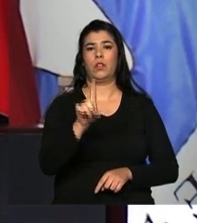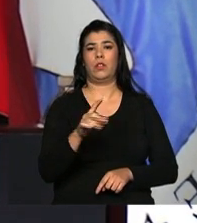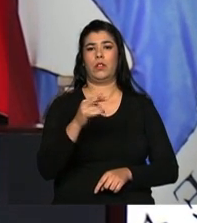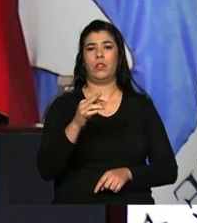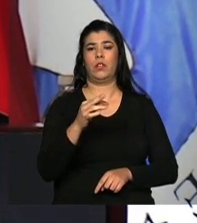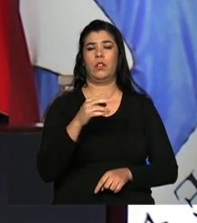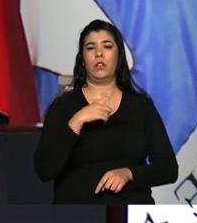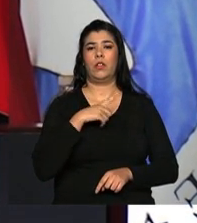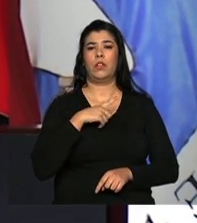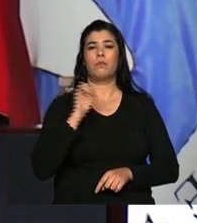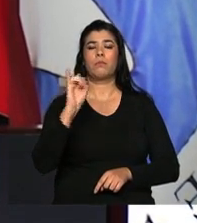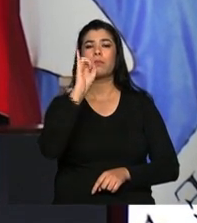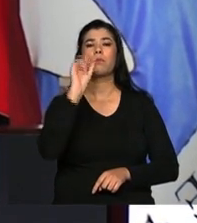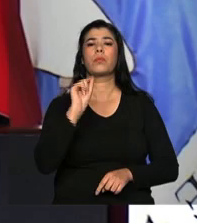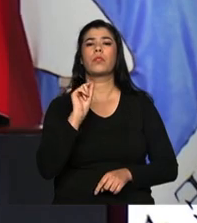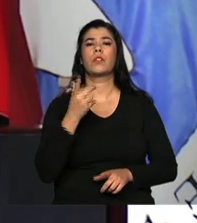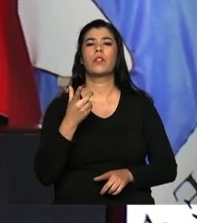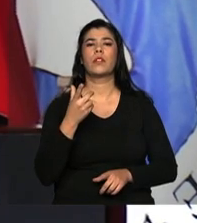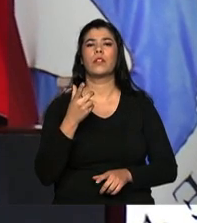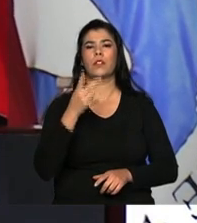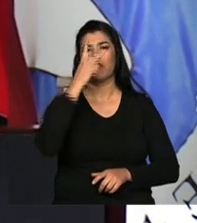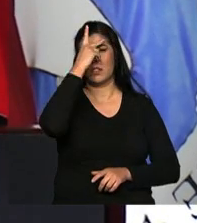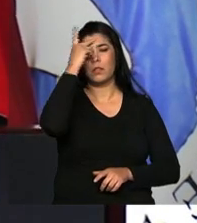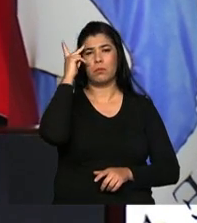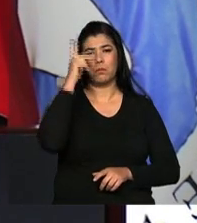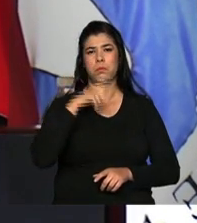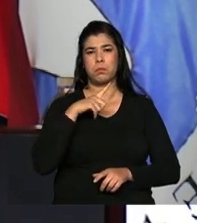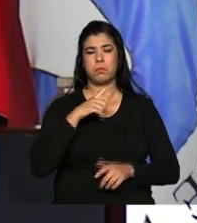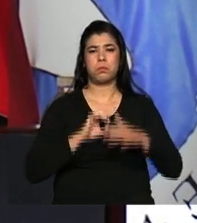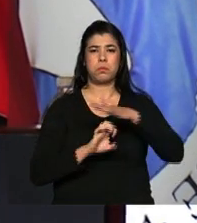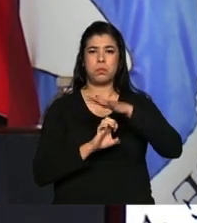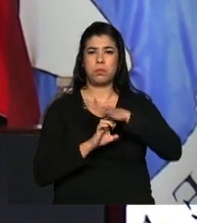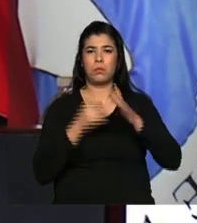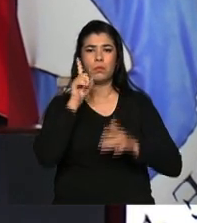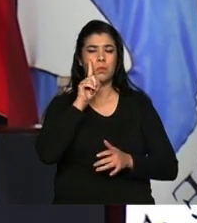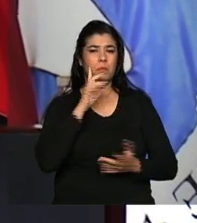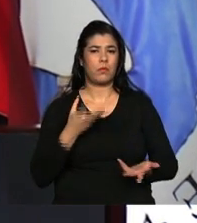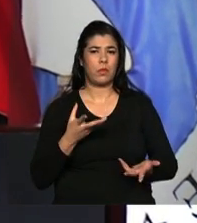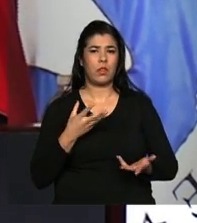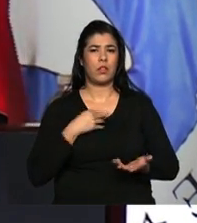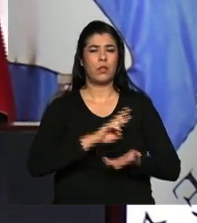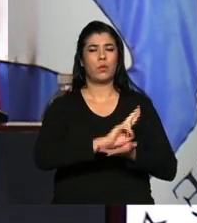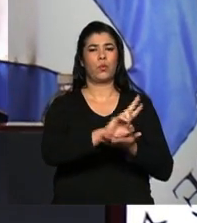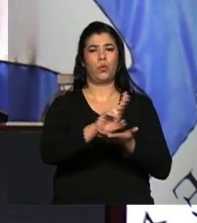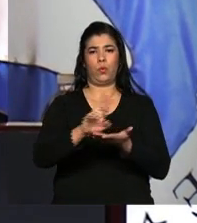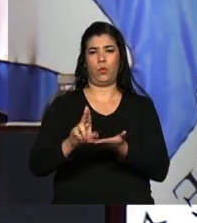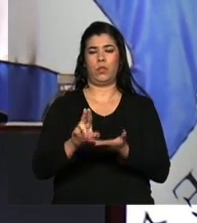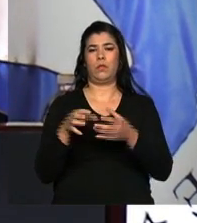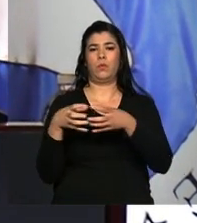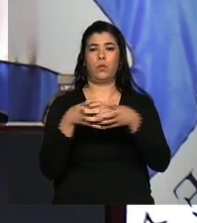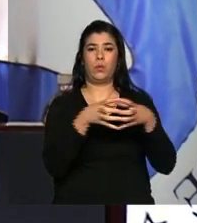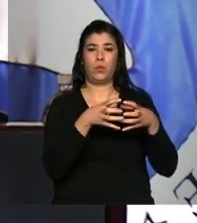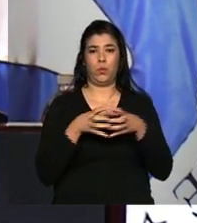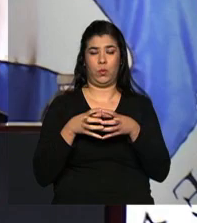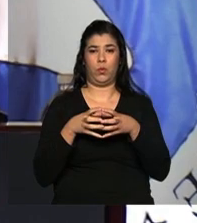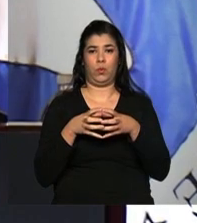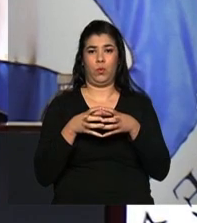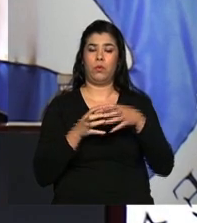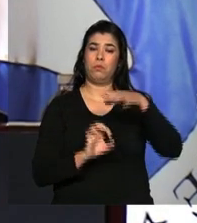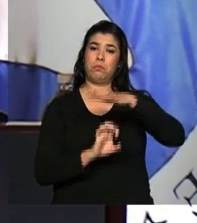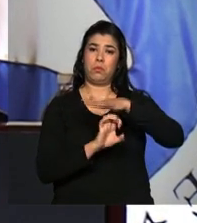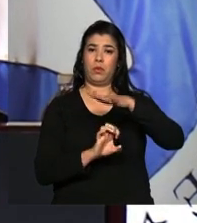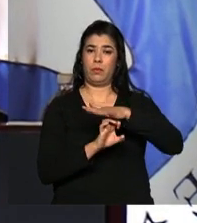investidores mais importantes no Brasil. Há diversas companhias que já comemoraram ou